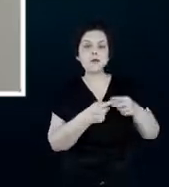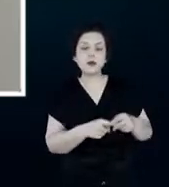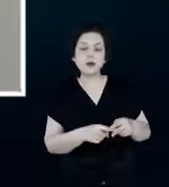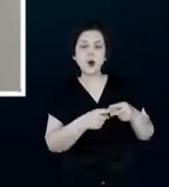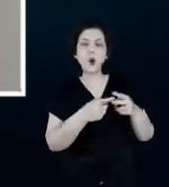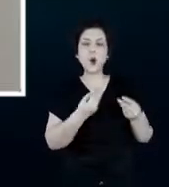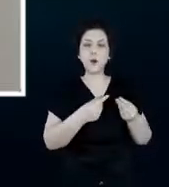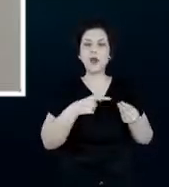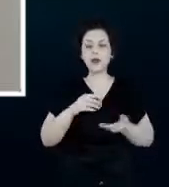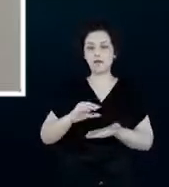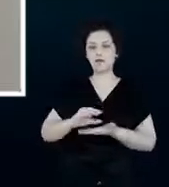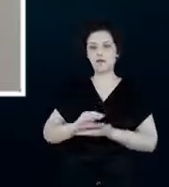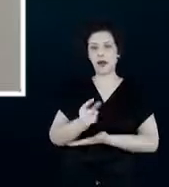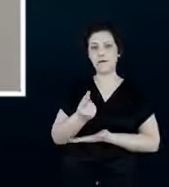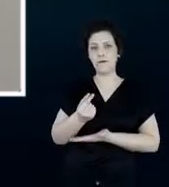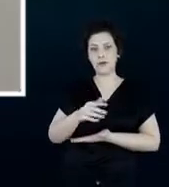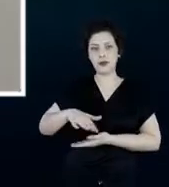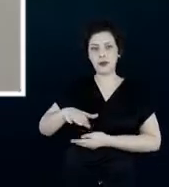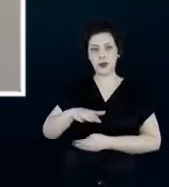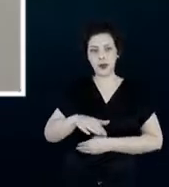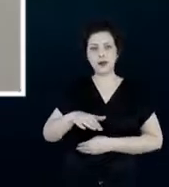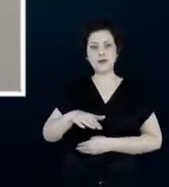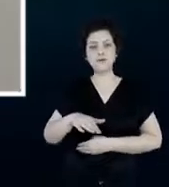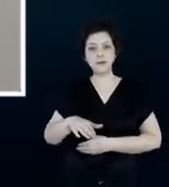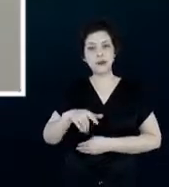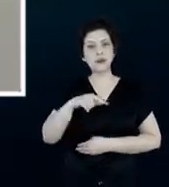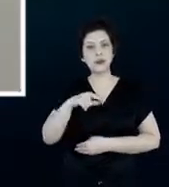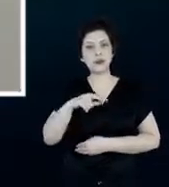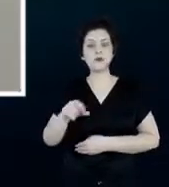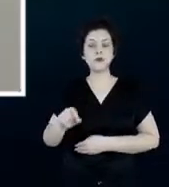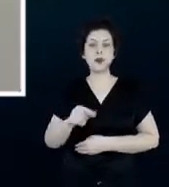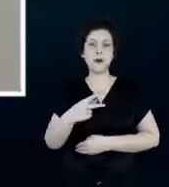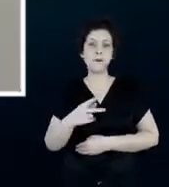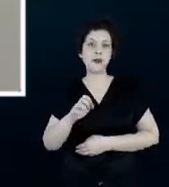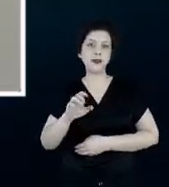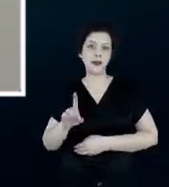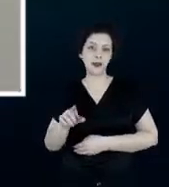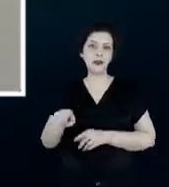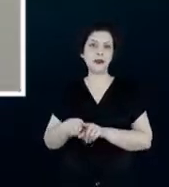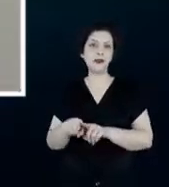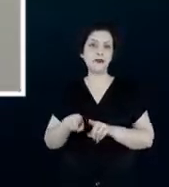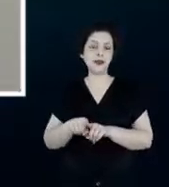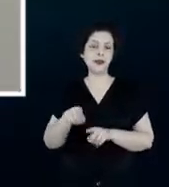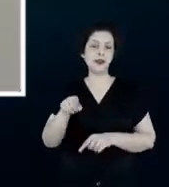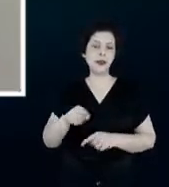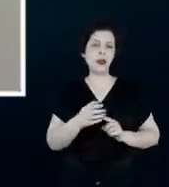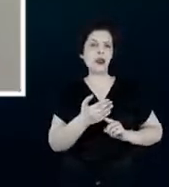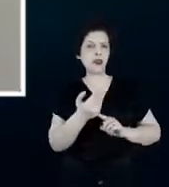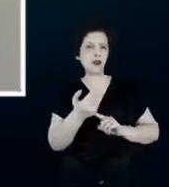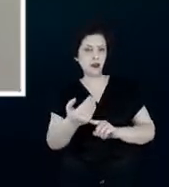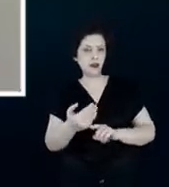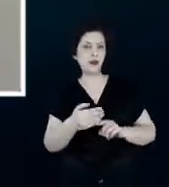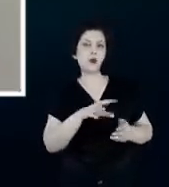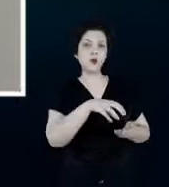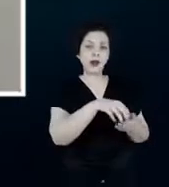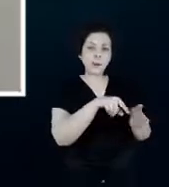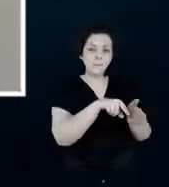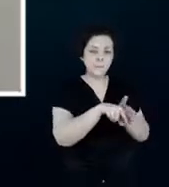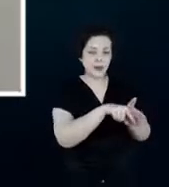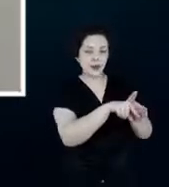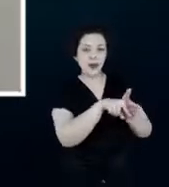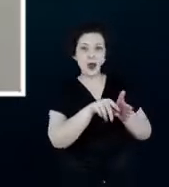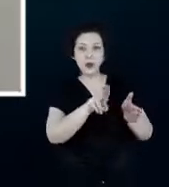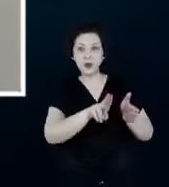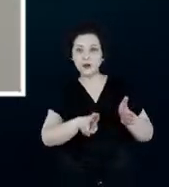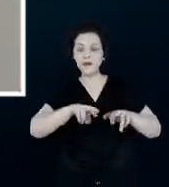os recursos financeiros do setor, que tem a ver com os recursos de PD, mas a gente tem os recursos tecnológicos, né? Os centros de pesquisa, as universidades, então, como